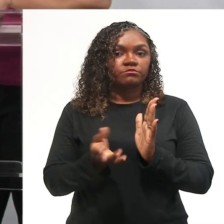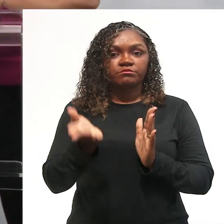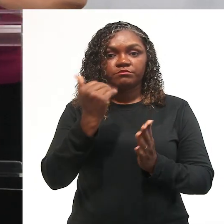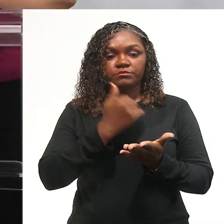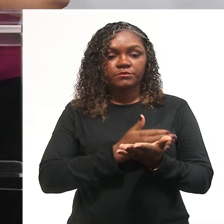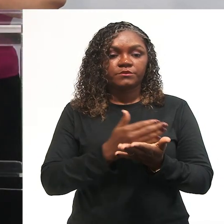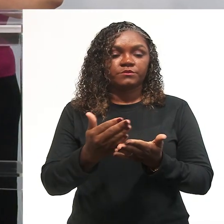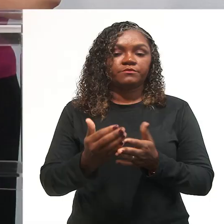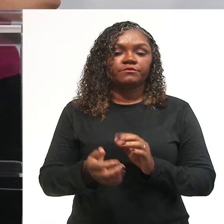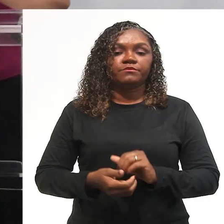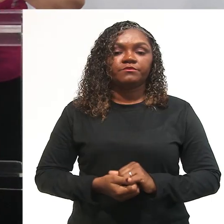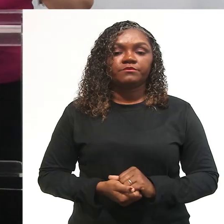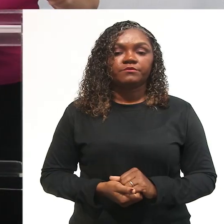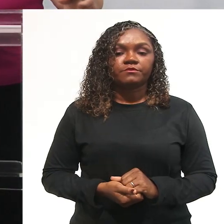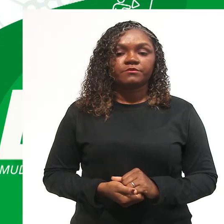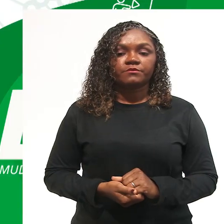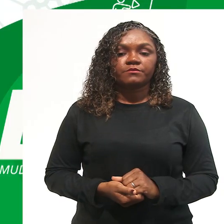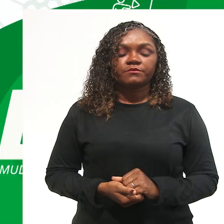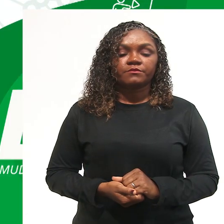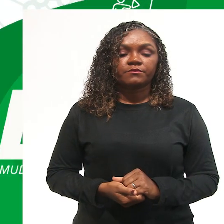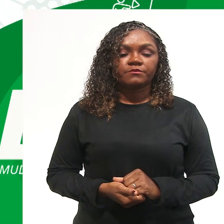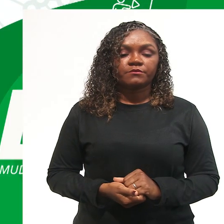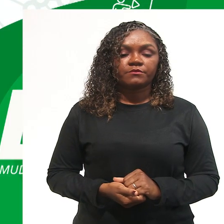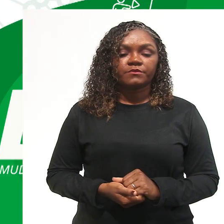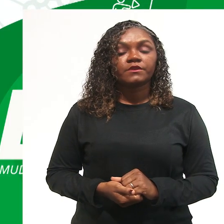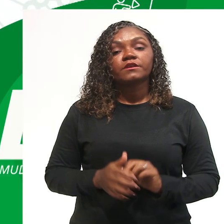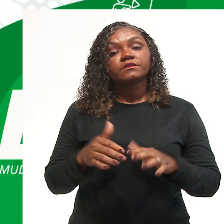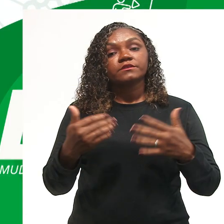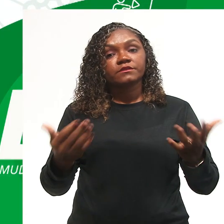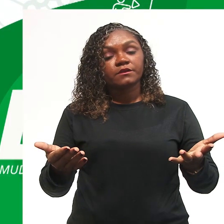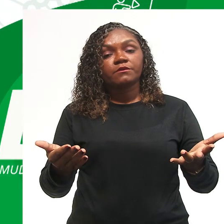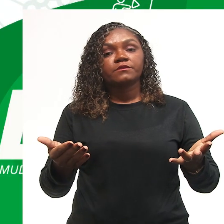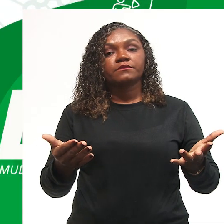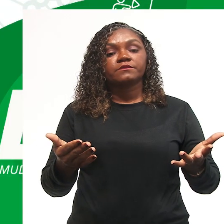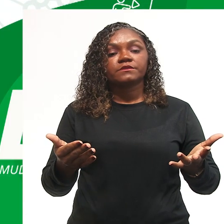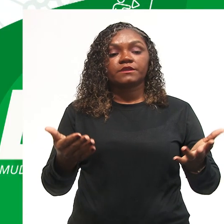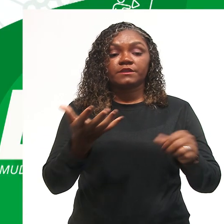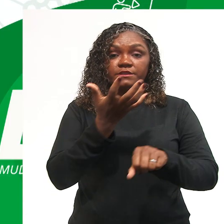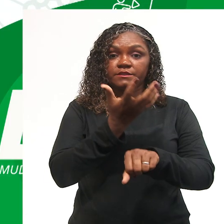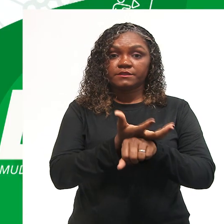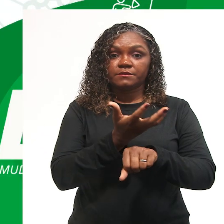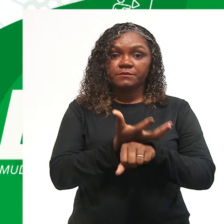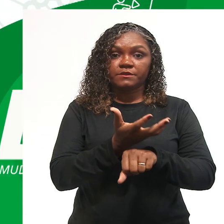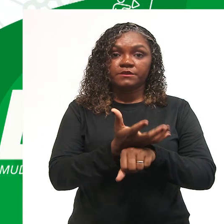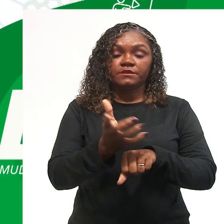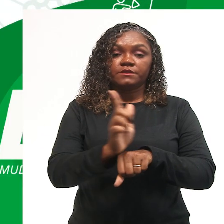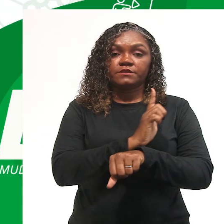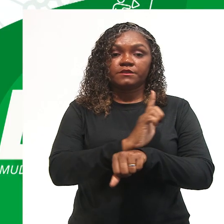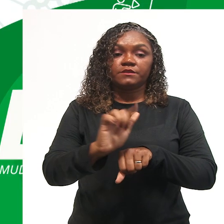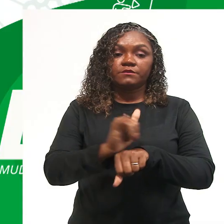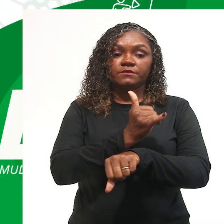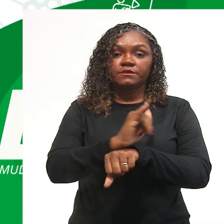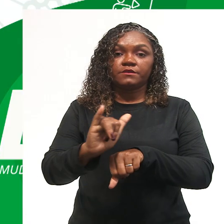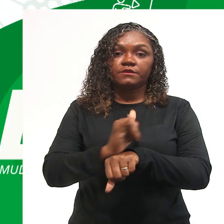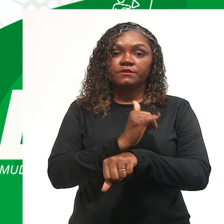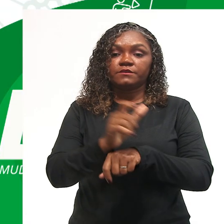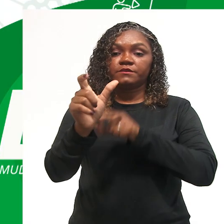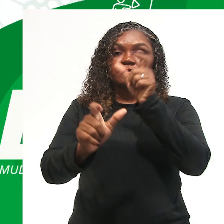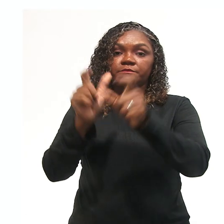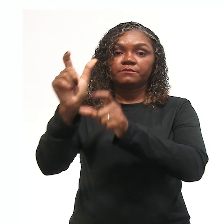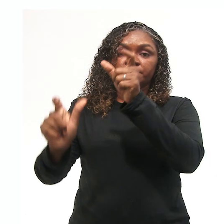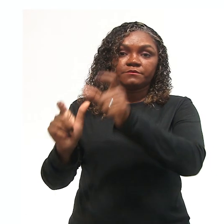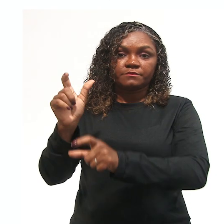Muito bem. Como eu disse para vocês, essa é a disciplina de Gestão Estratégica de